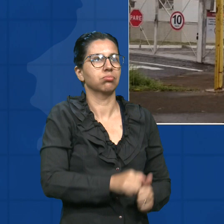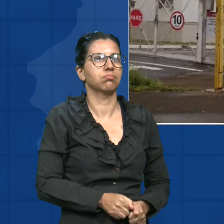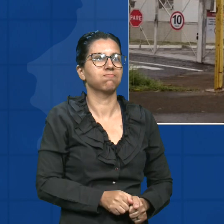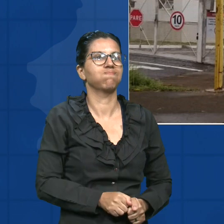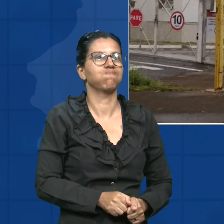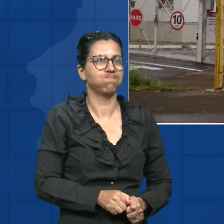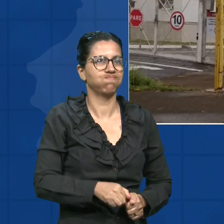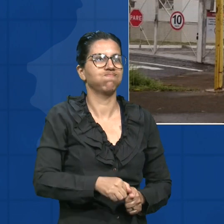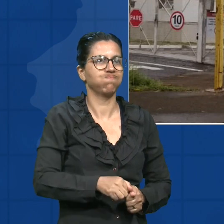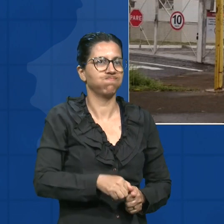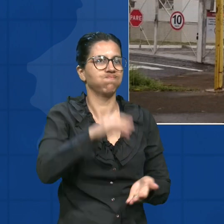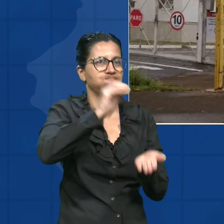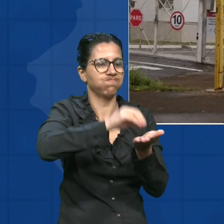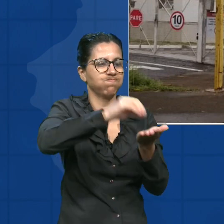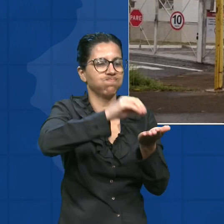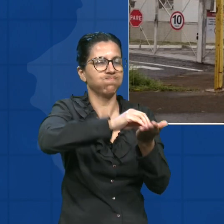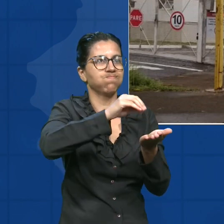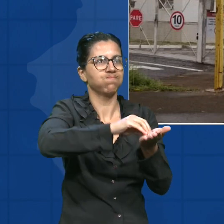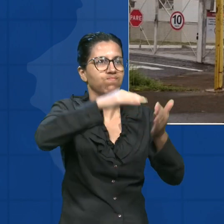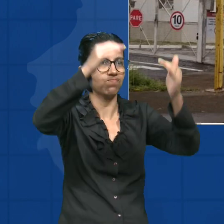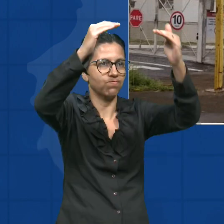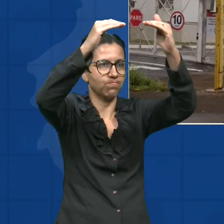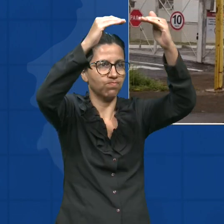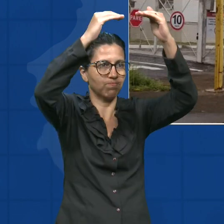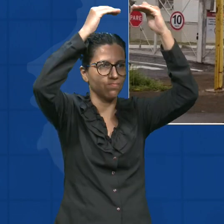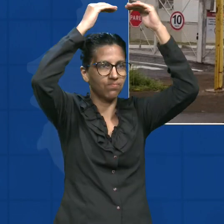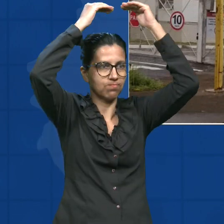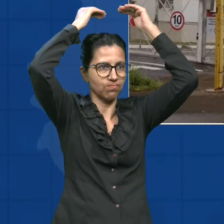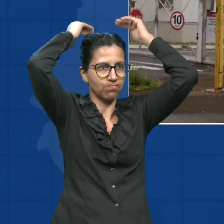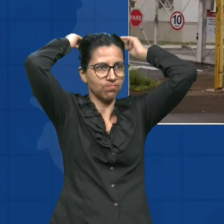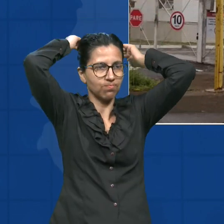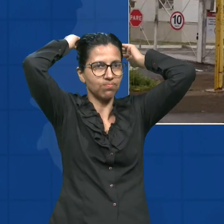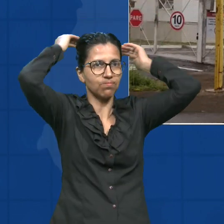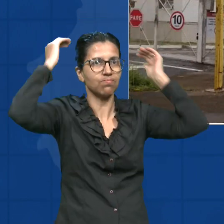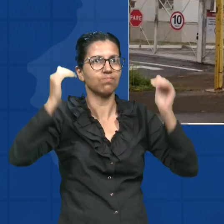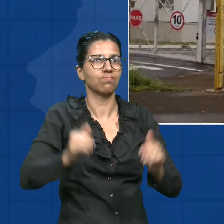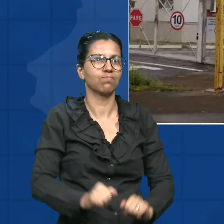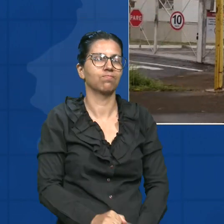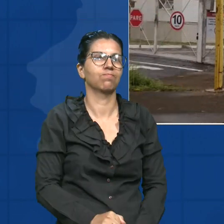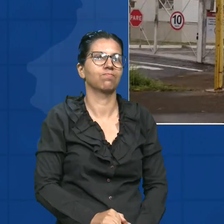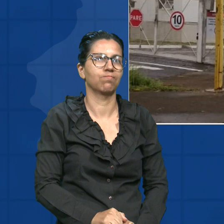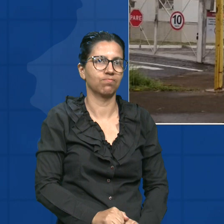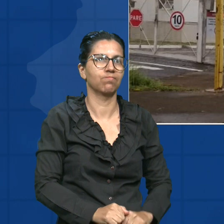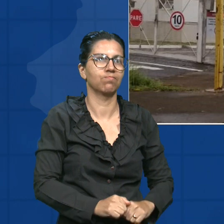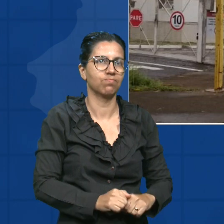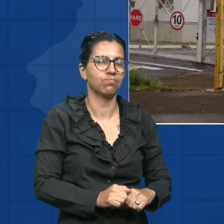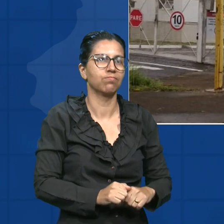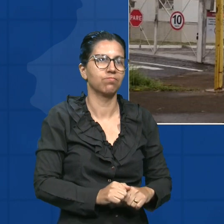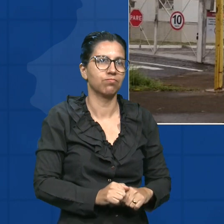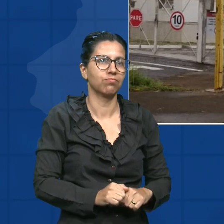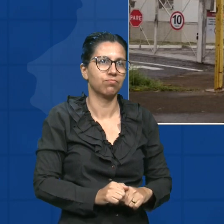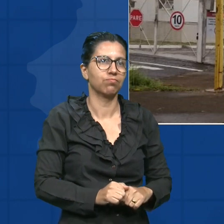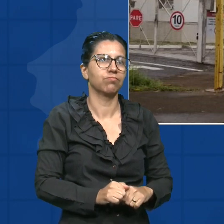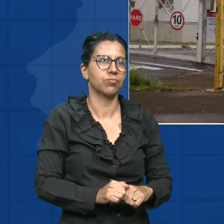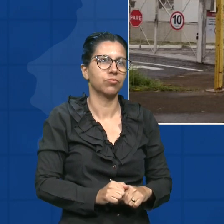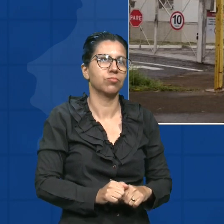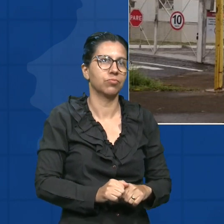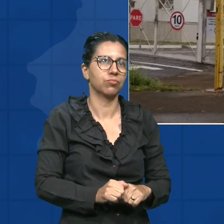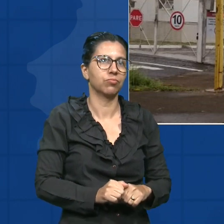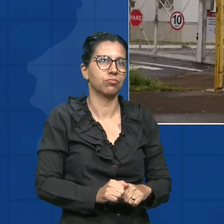cobertura desse local ali, inclusive está marcando ali, corremos o risco de expor nossos cidadãos aos elementos climáticos